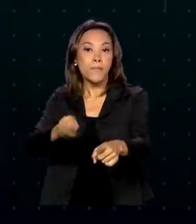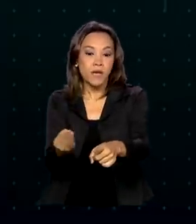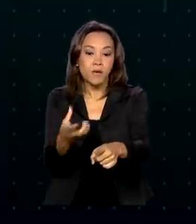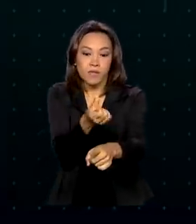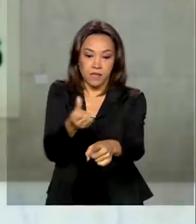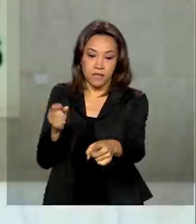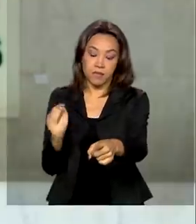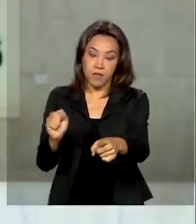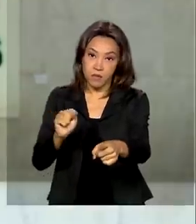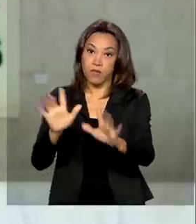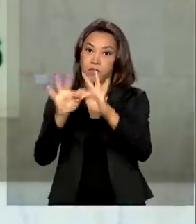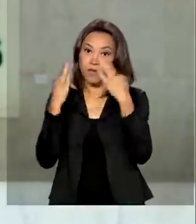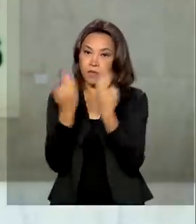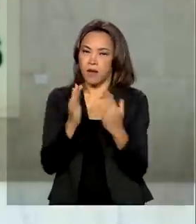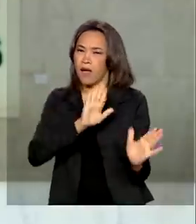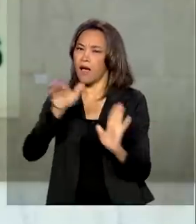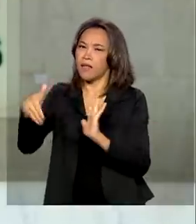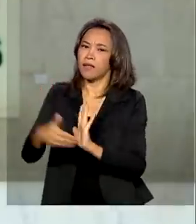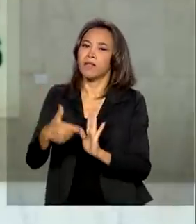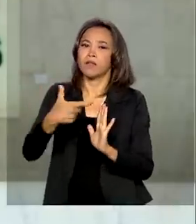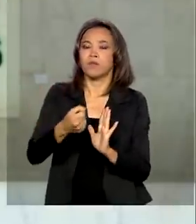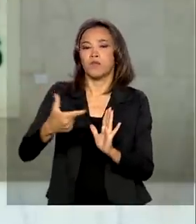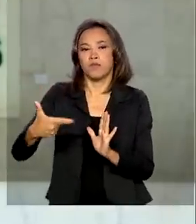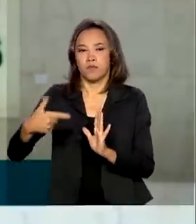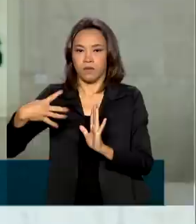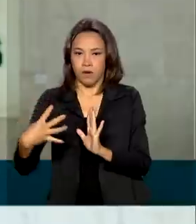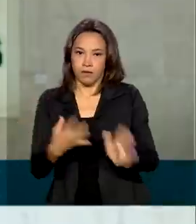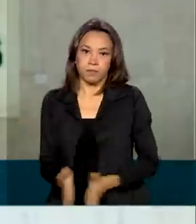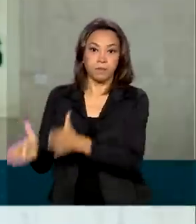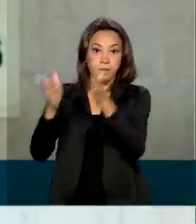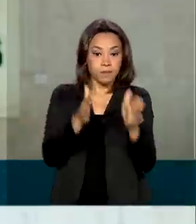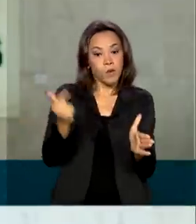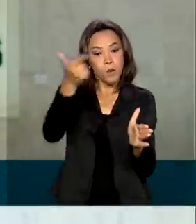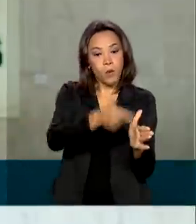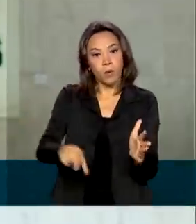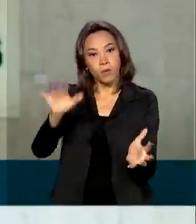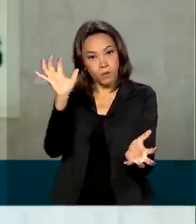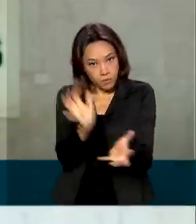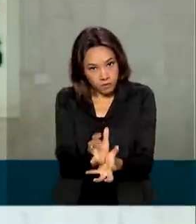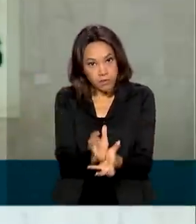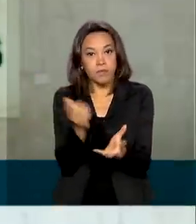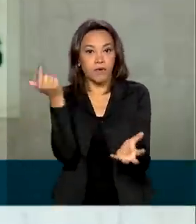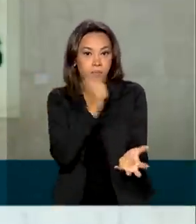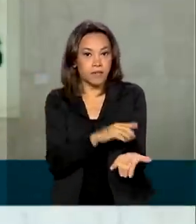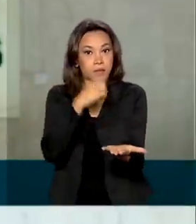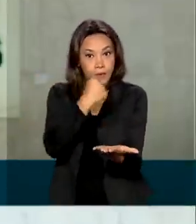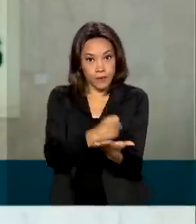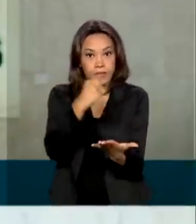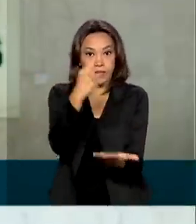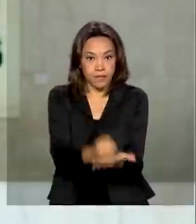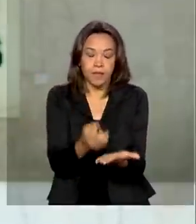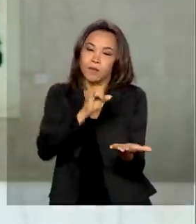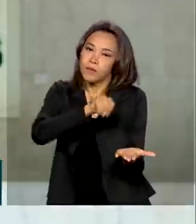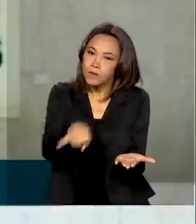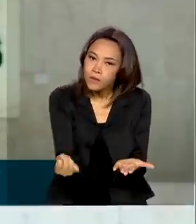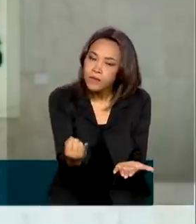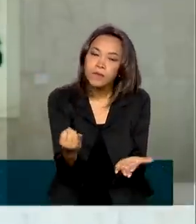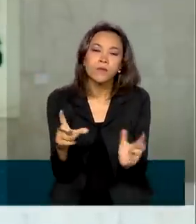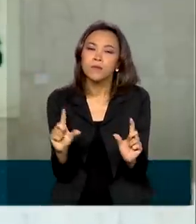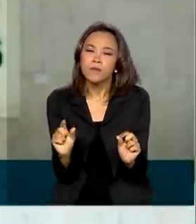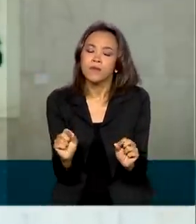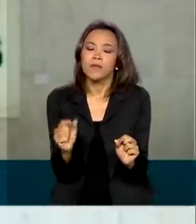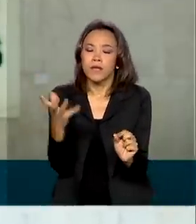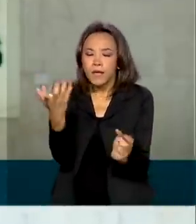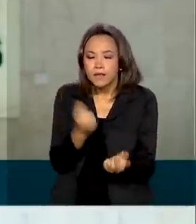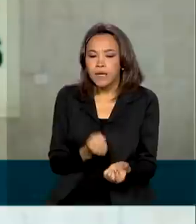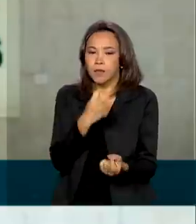2024 outros dois grupos que vão poder contratar crédito imobiliário com juros diferenciados são os